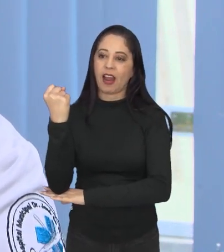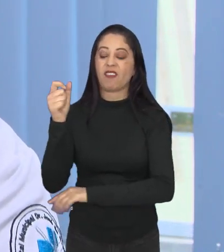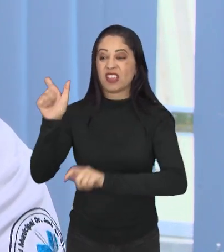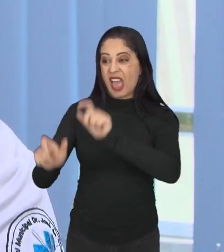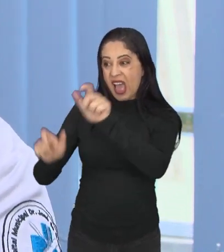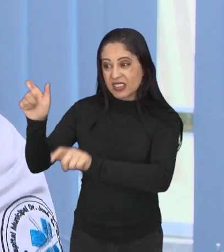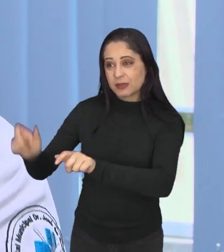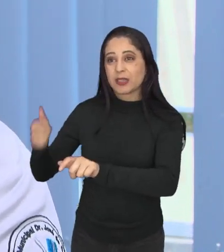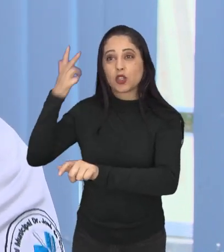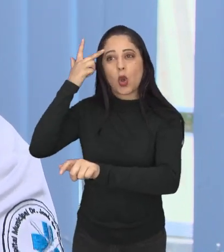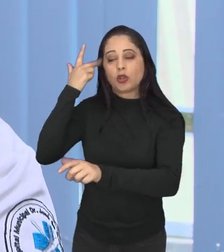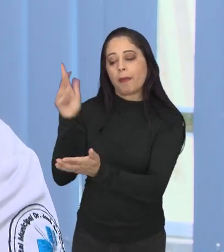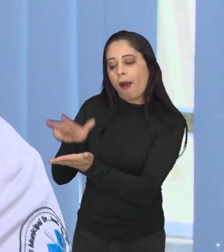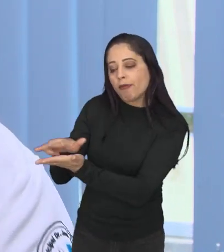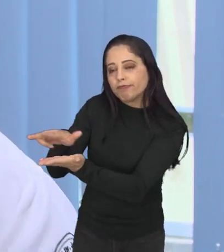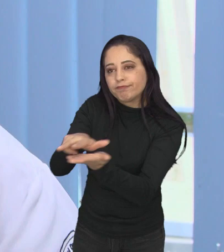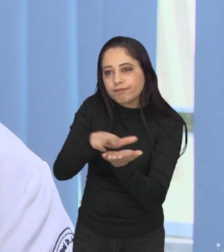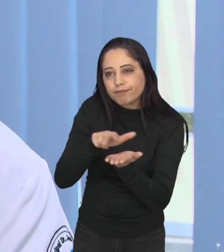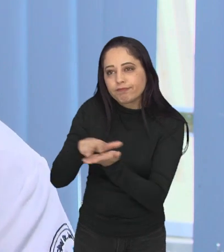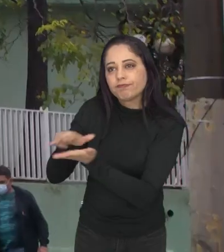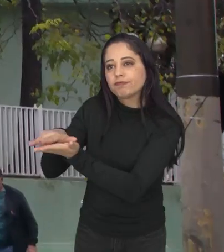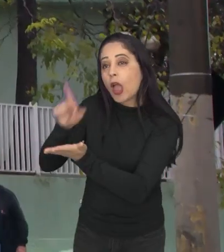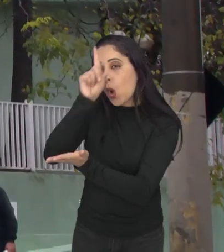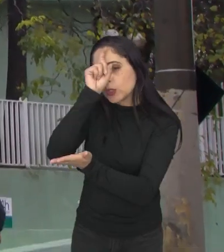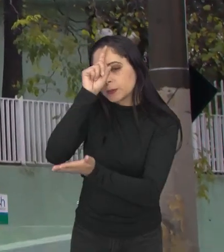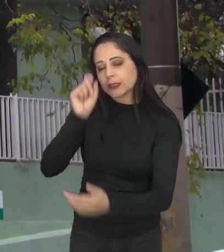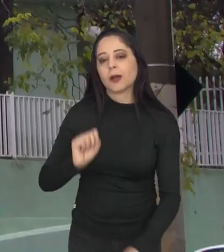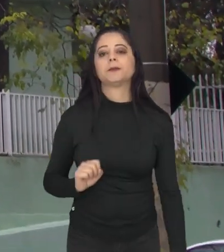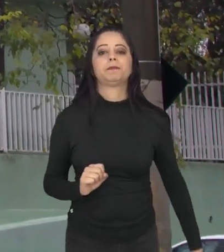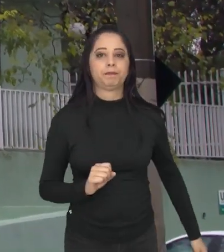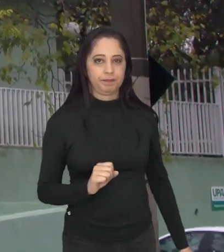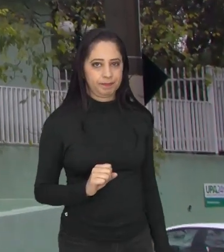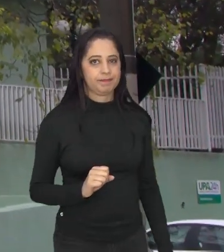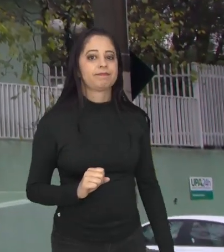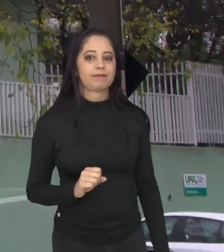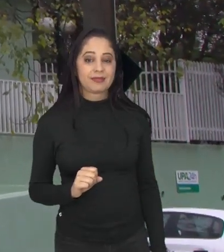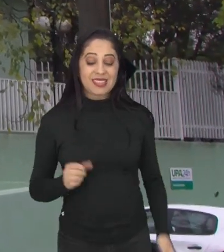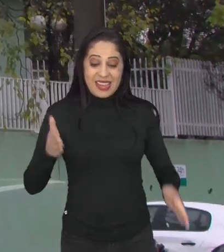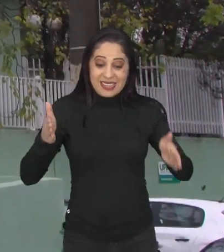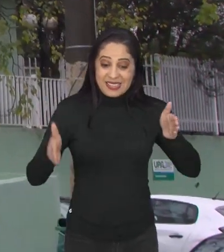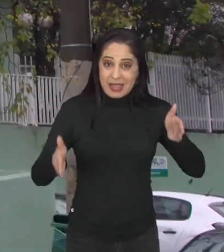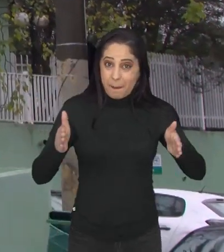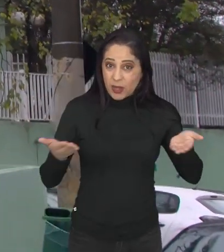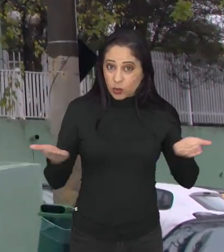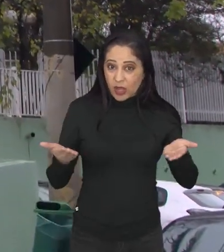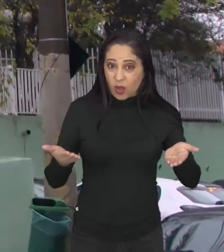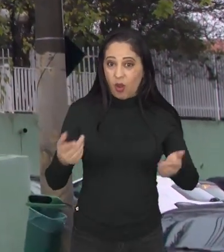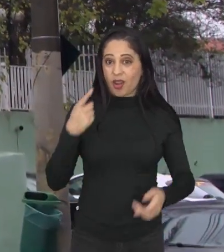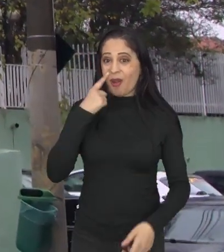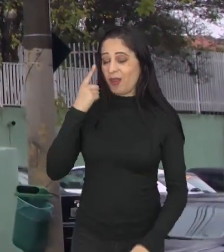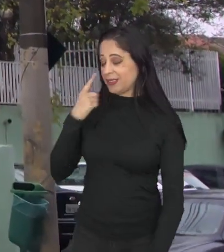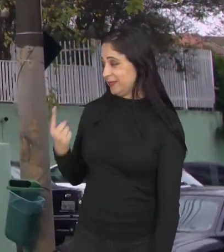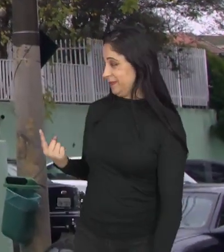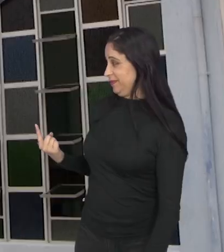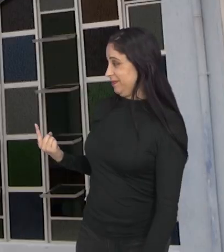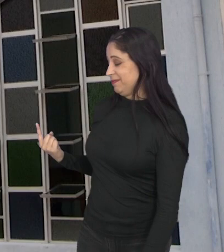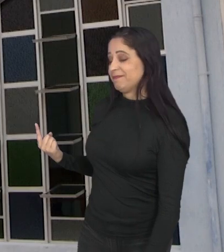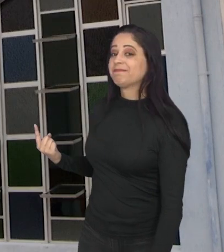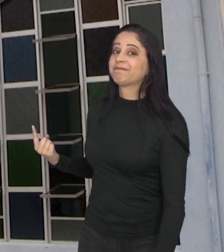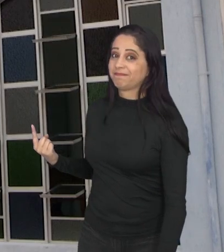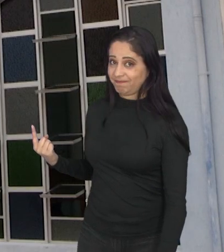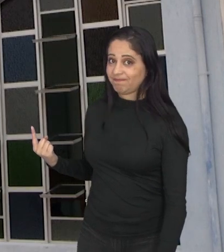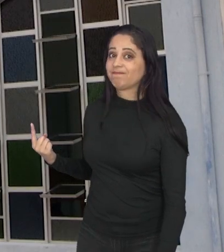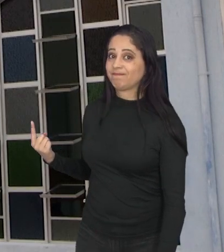muito mais vezes internados nesse período de inverno é nessa época do ano também que as Unidades de Pronto Atendimento e